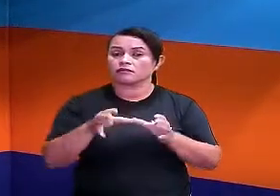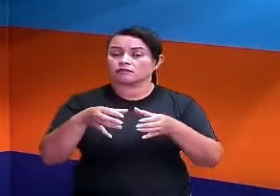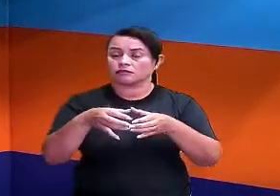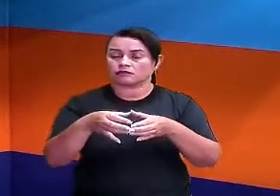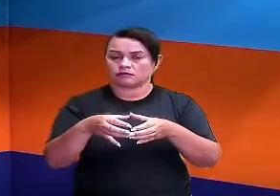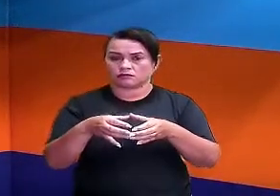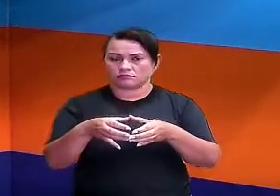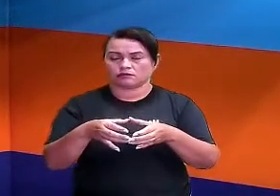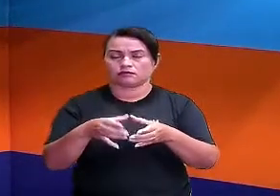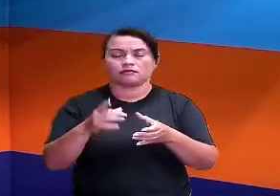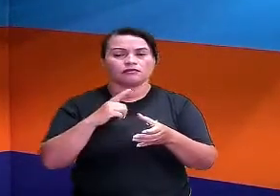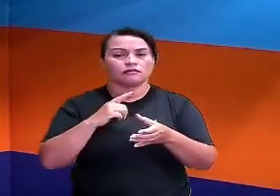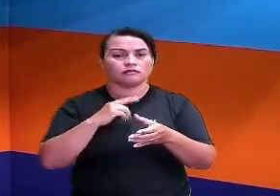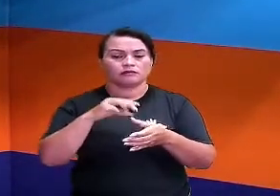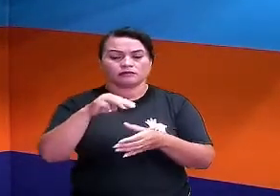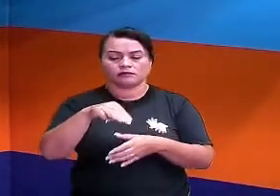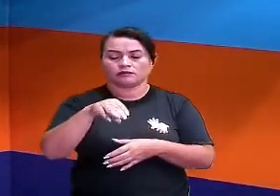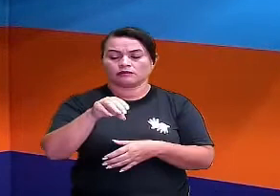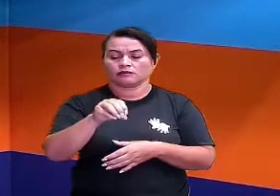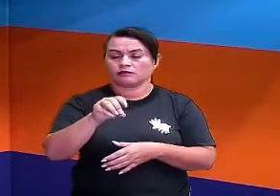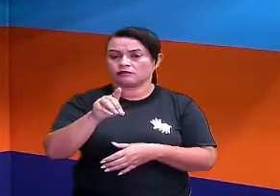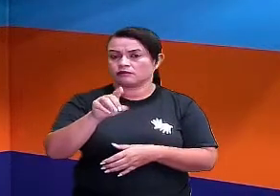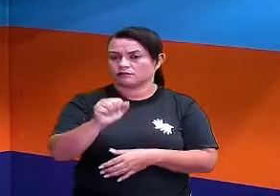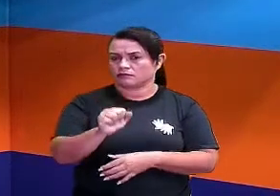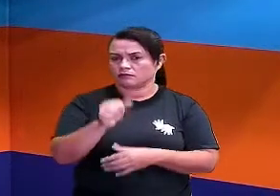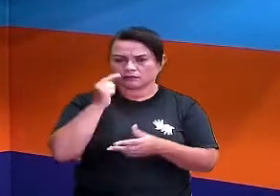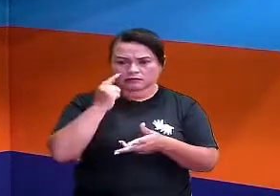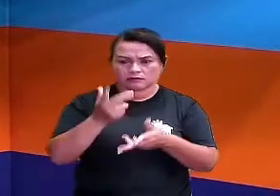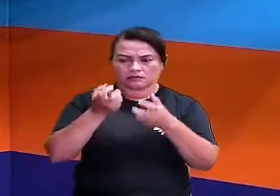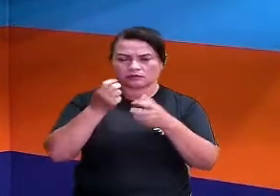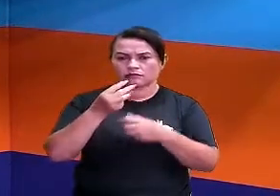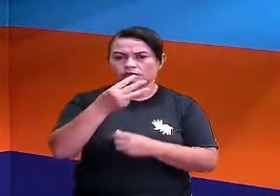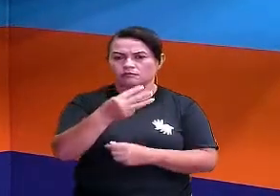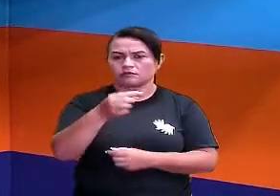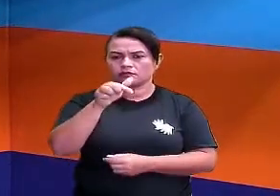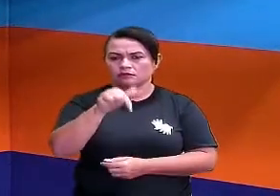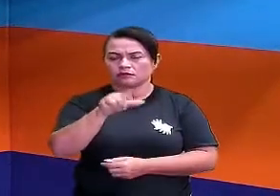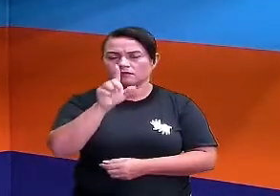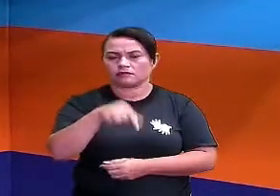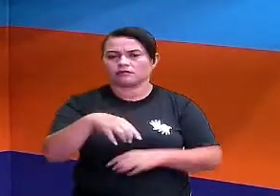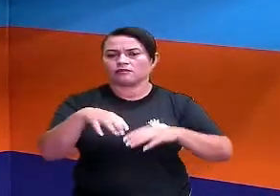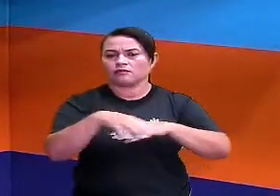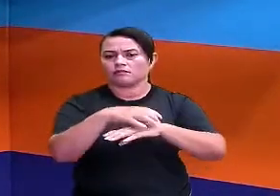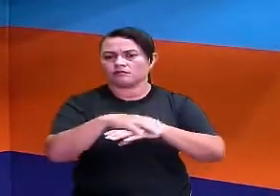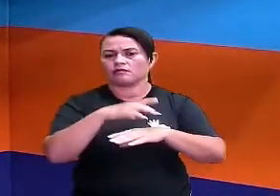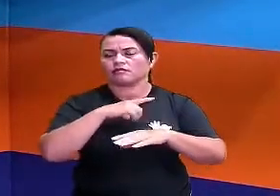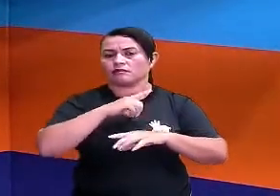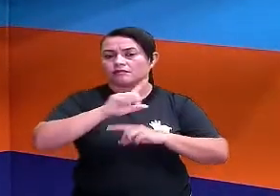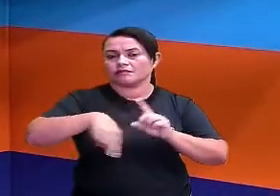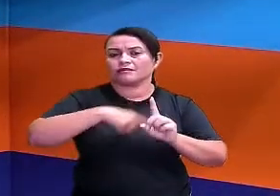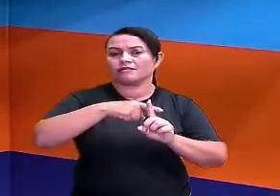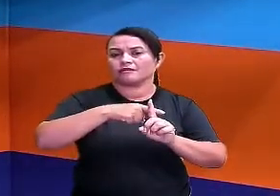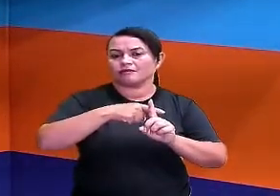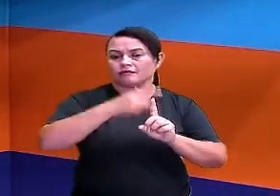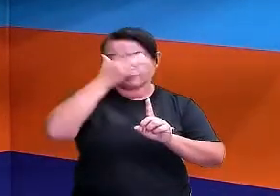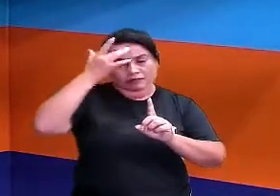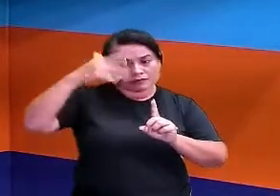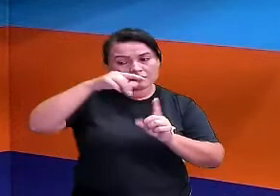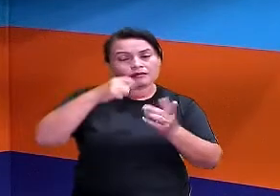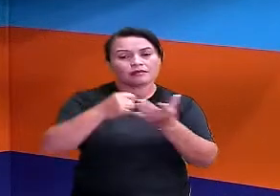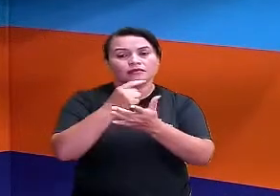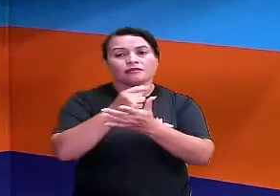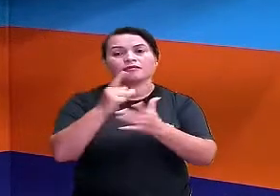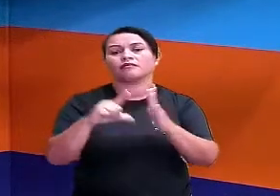da moda, é possível perceber que 37 é o tamanho mais recorrente entre as clientes dessa loja,